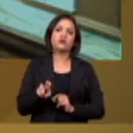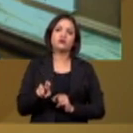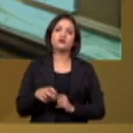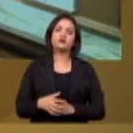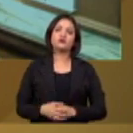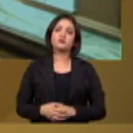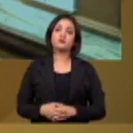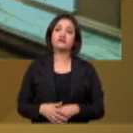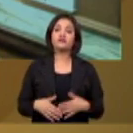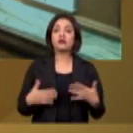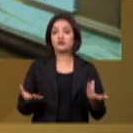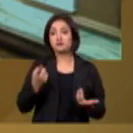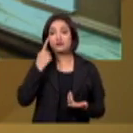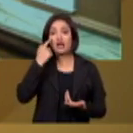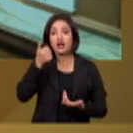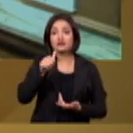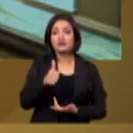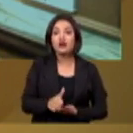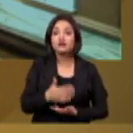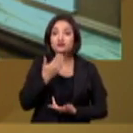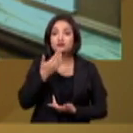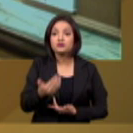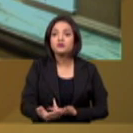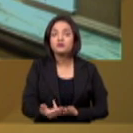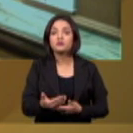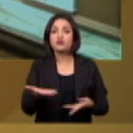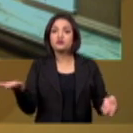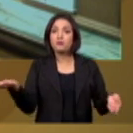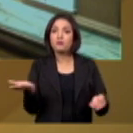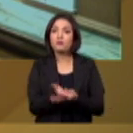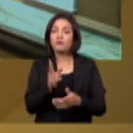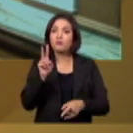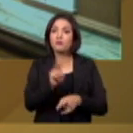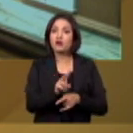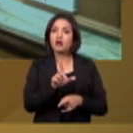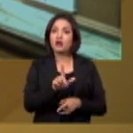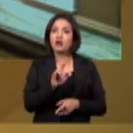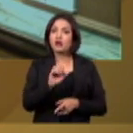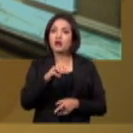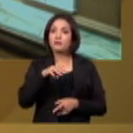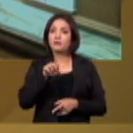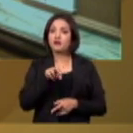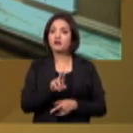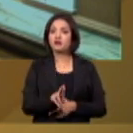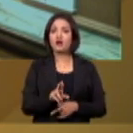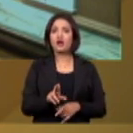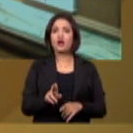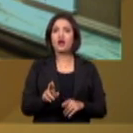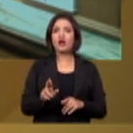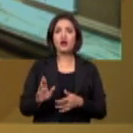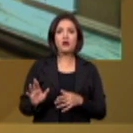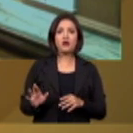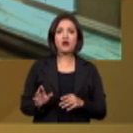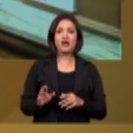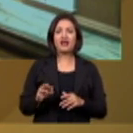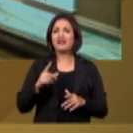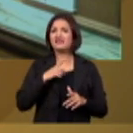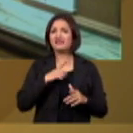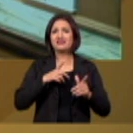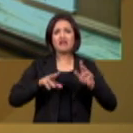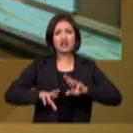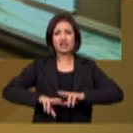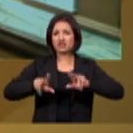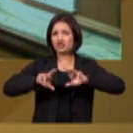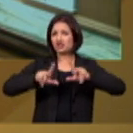uma análise do pedido liminar o carro sobre o curso seleções de